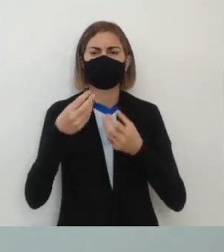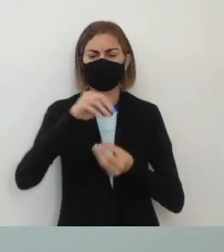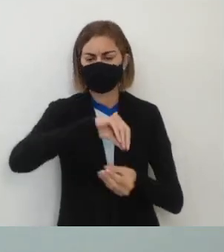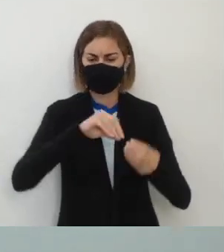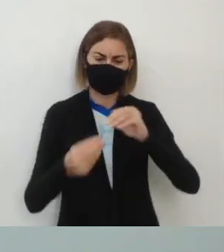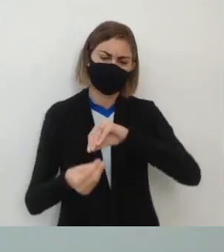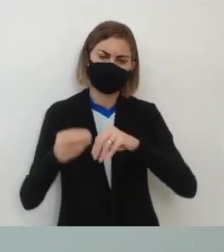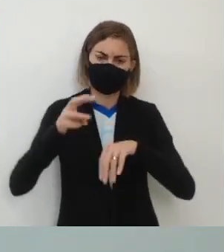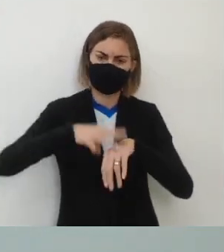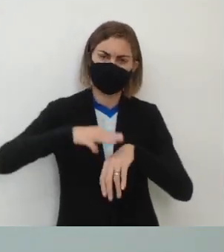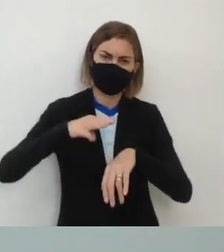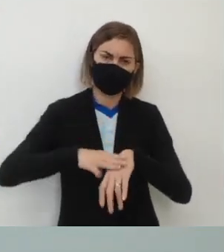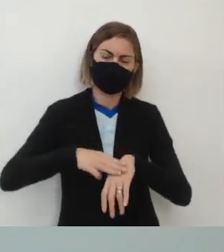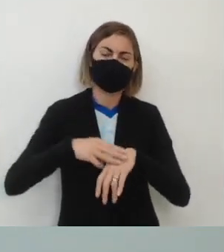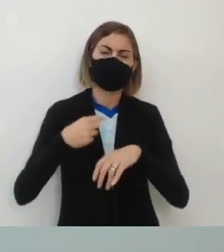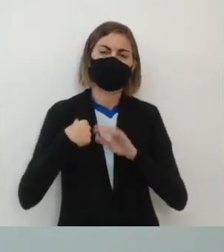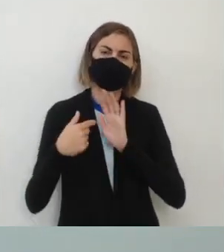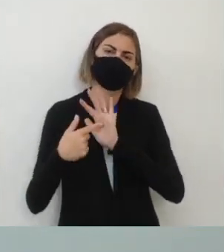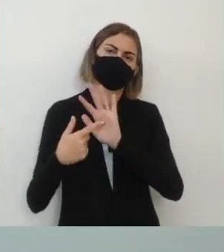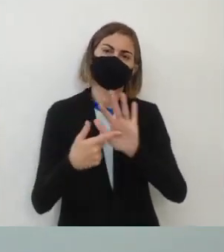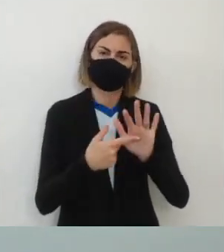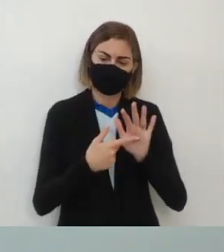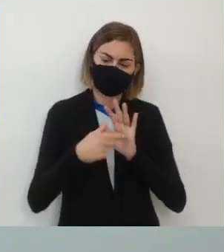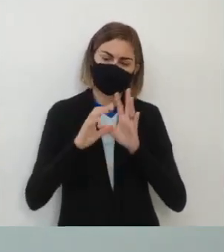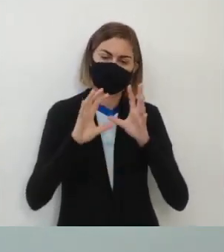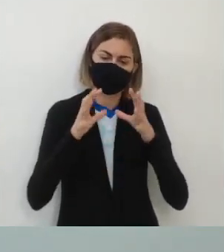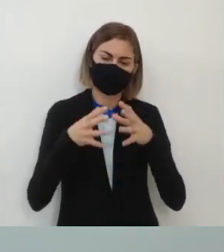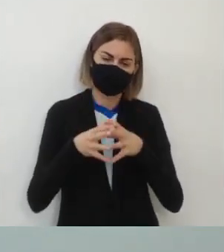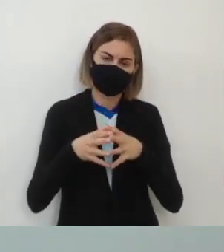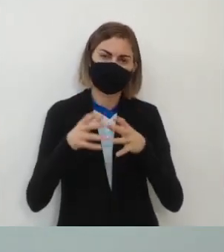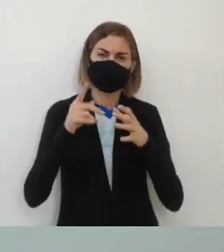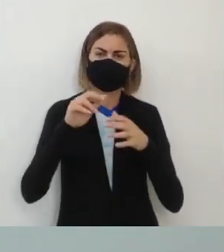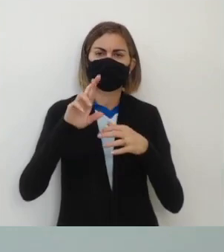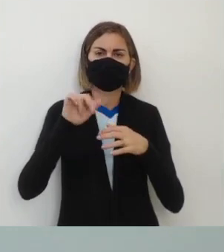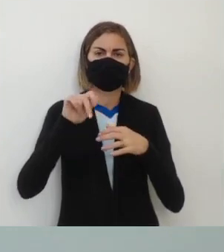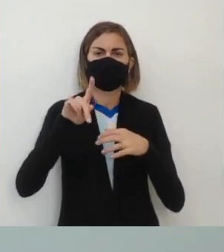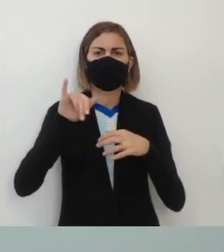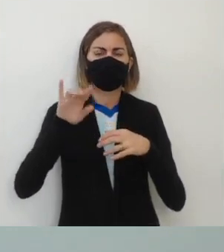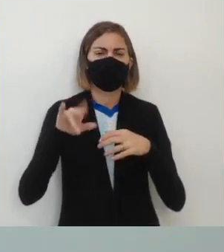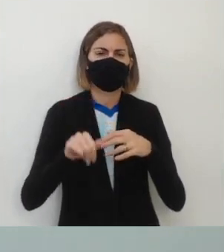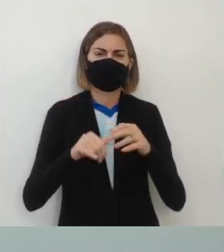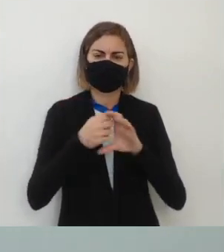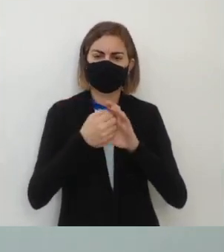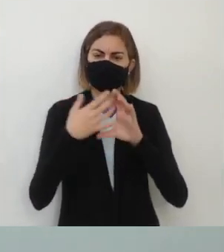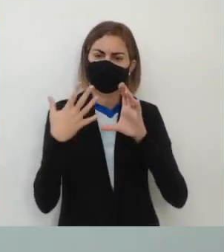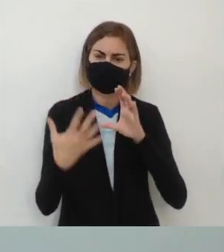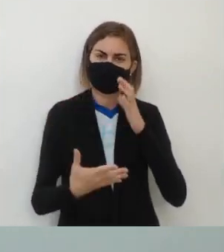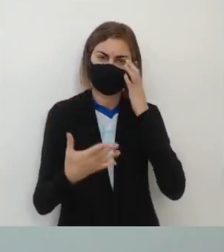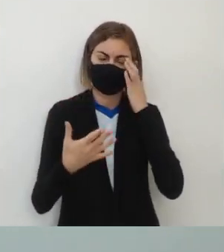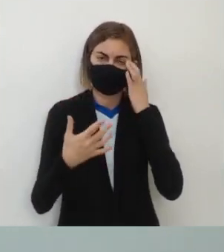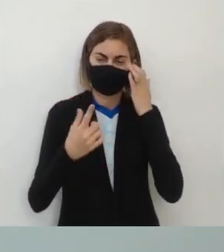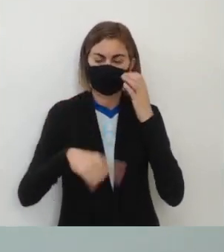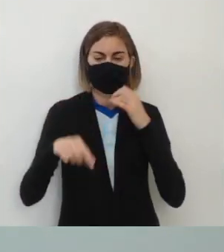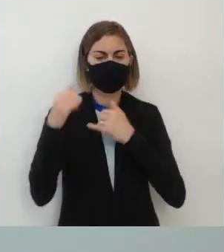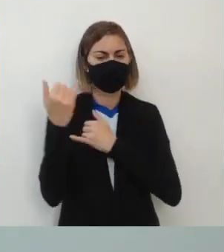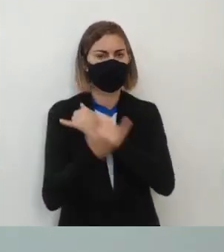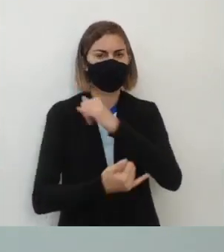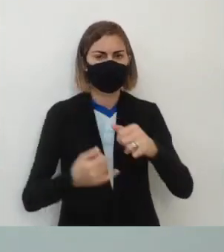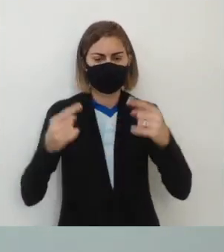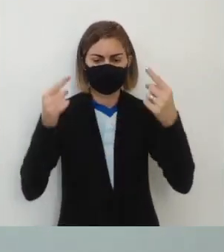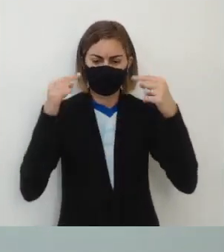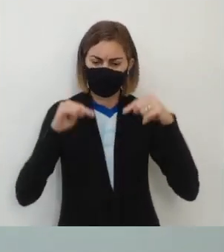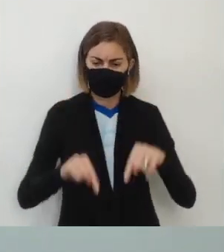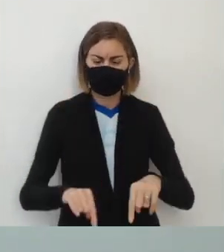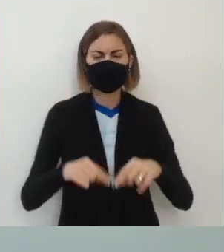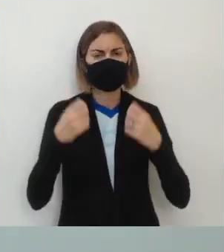substâncias metálicas apresentarem um conjunto de propriedades que lhes são características. Considere as informações abaixo